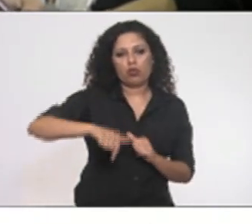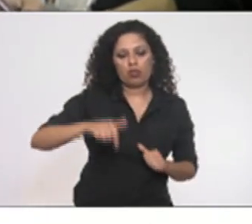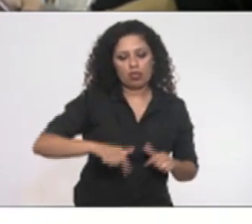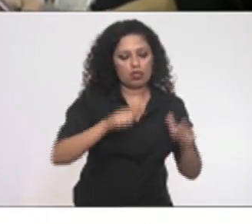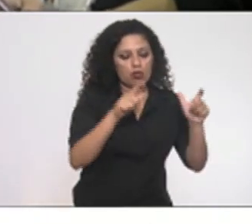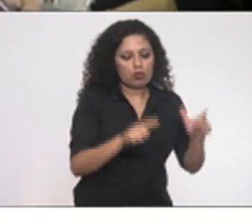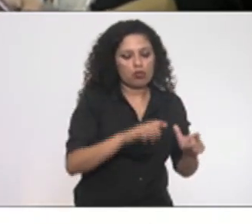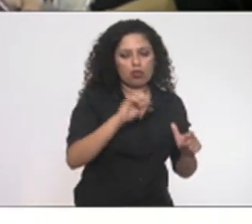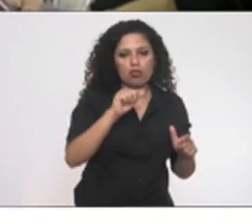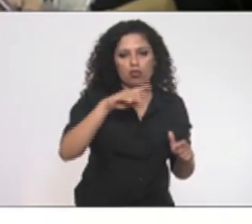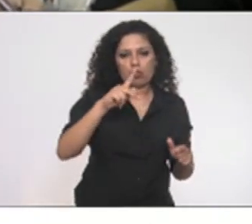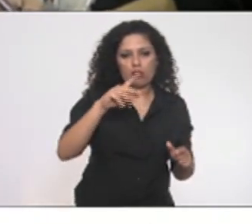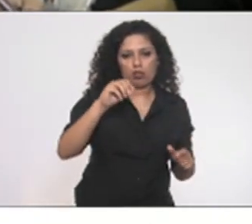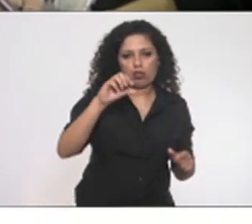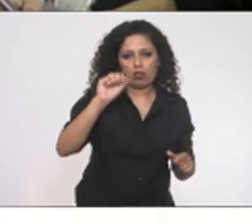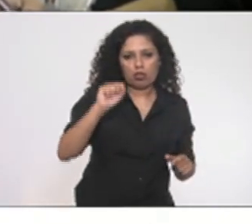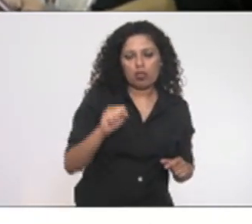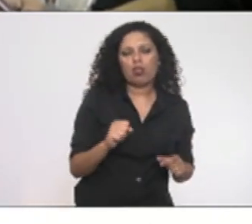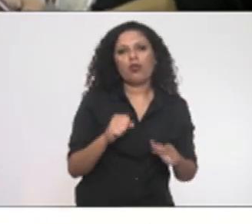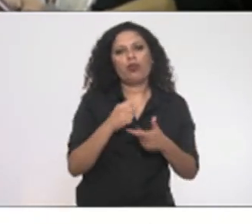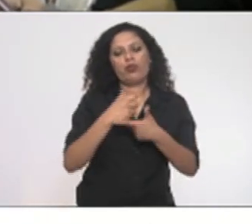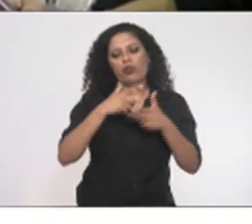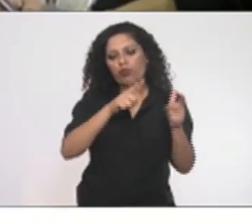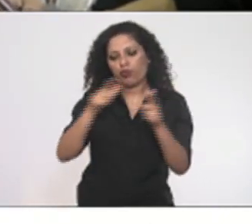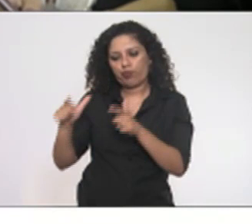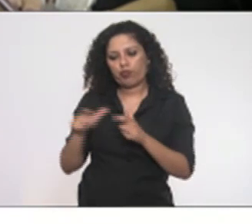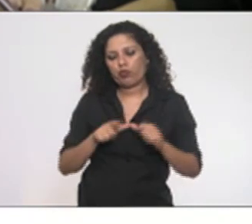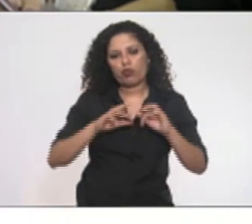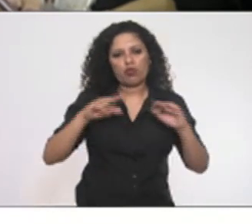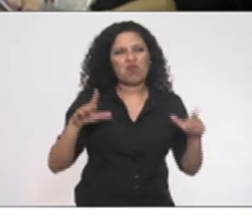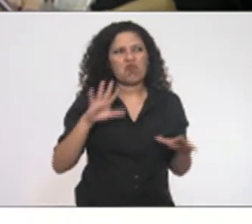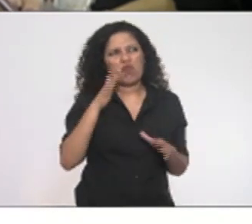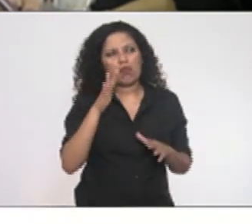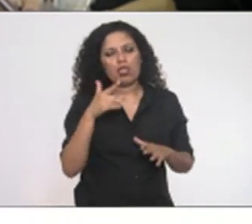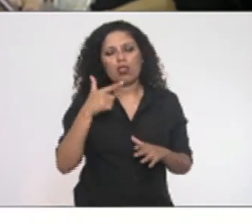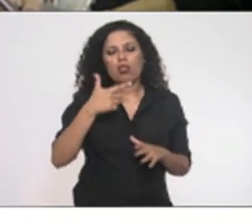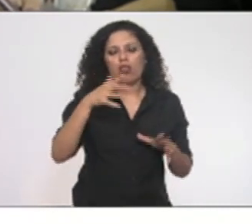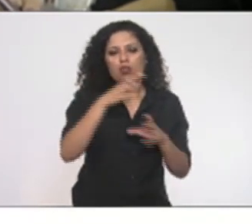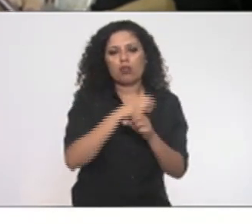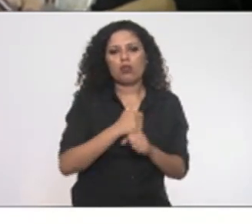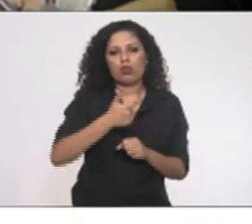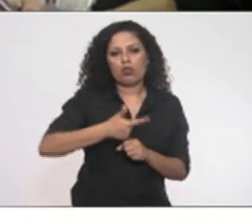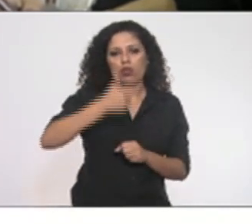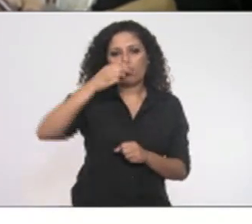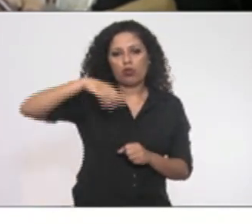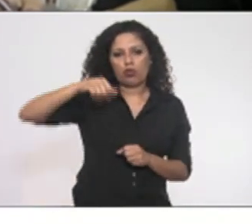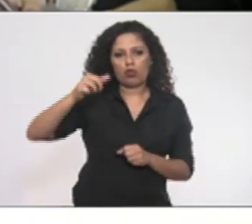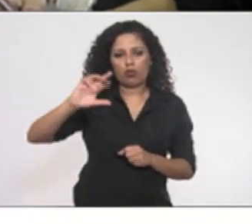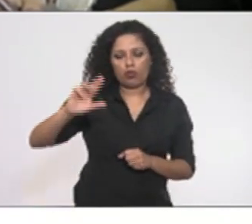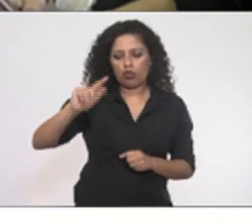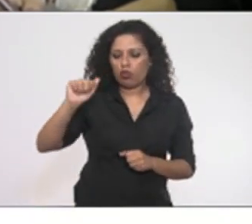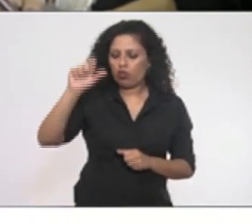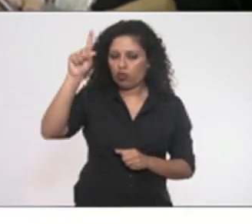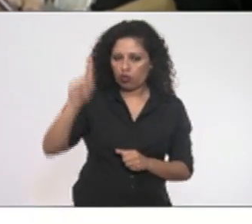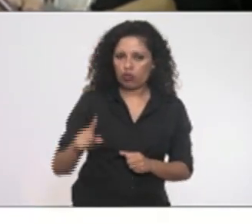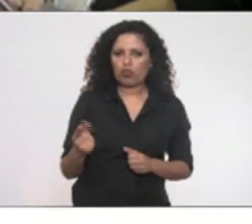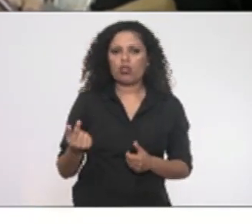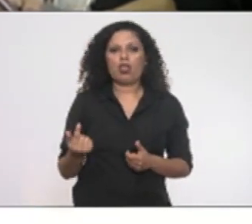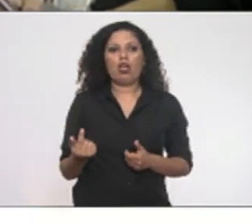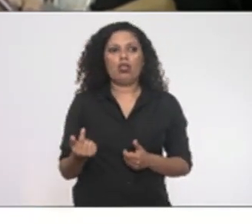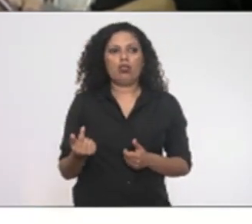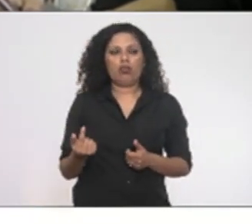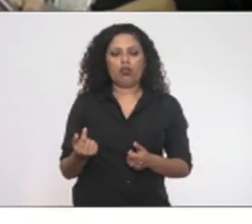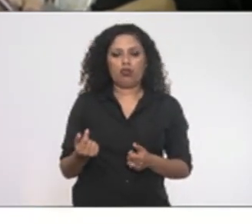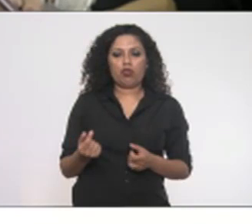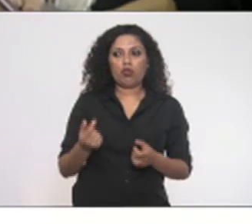de Campos, Pré-Sal, Bacia de Santos, que chega no Rio de Janeiro, algo em torno de 12 milhões de metros cúbicos de gás natural a serem ofertados pelos outros